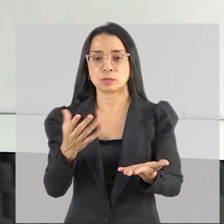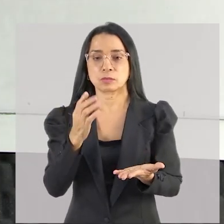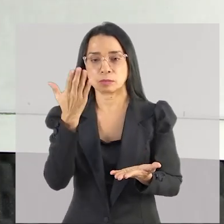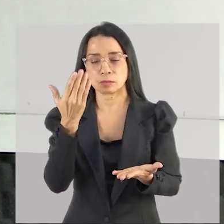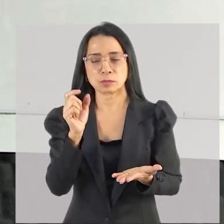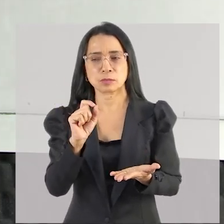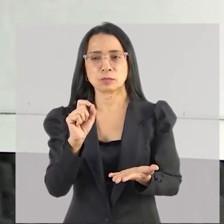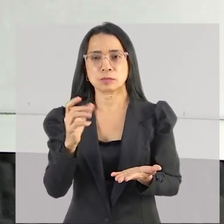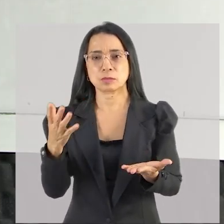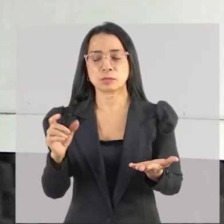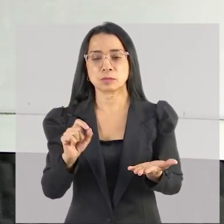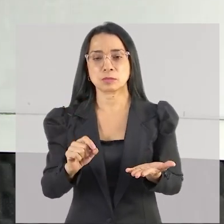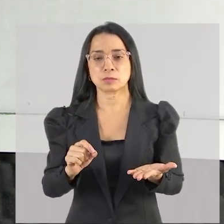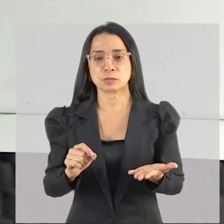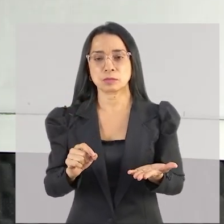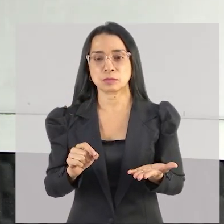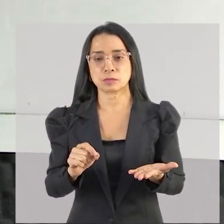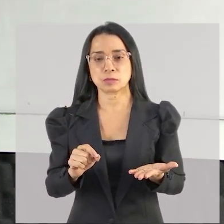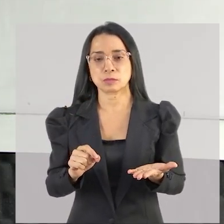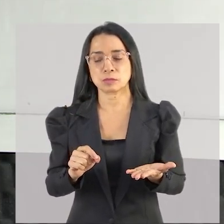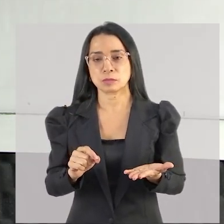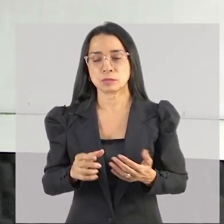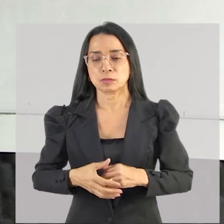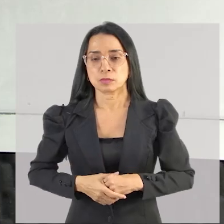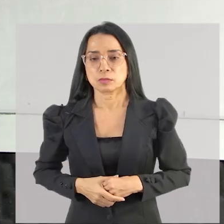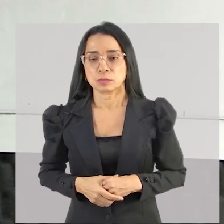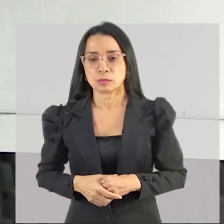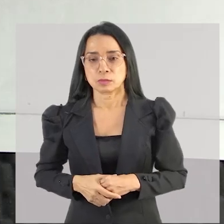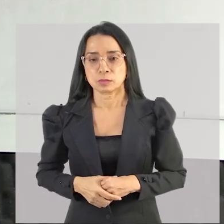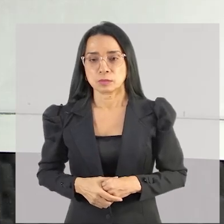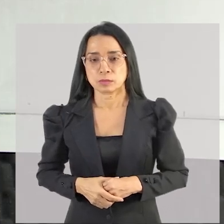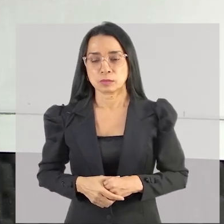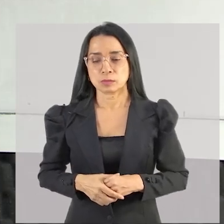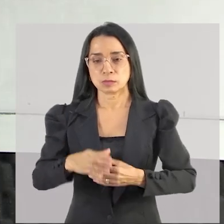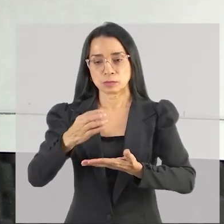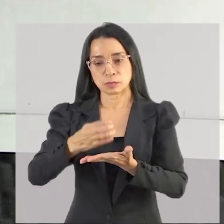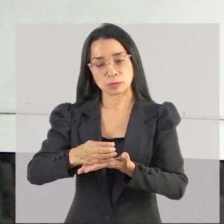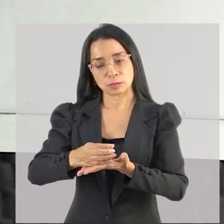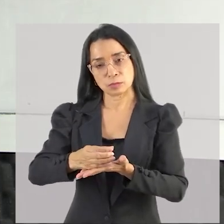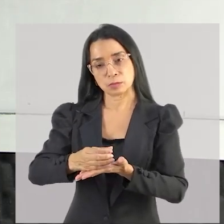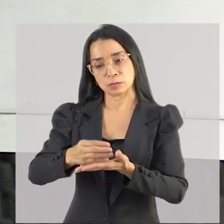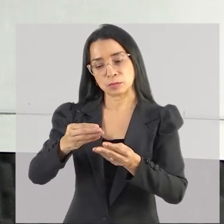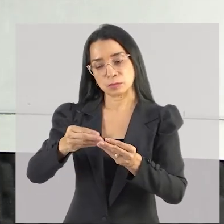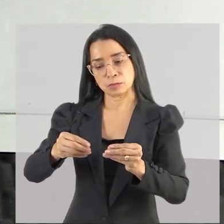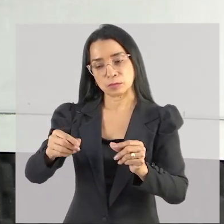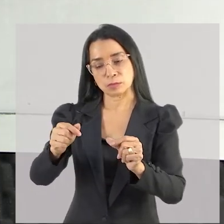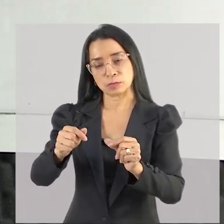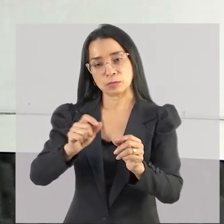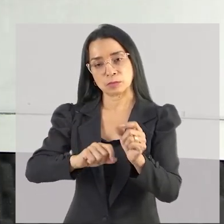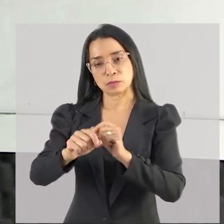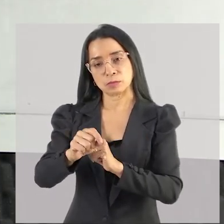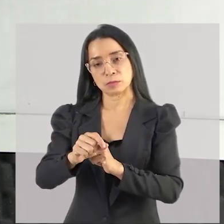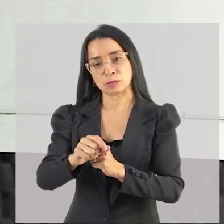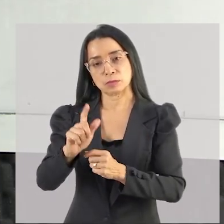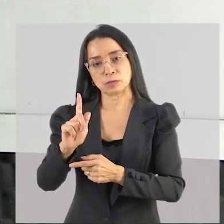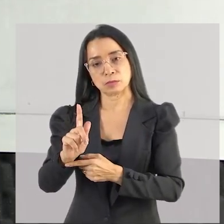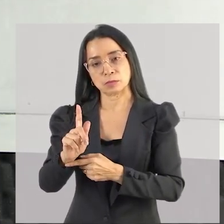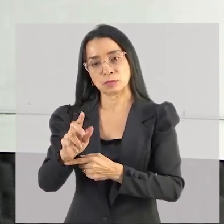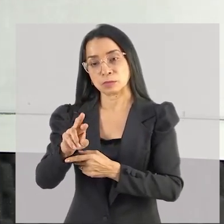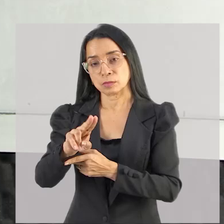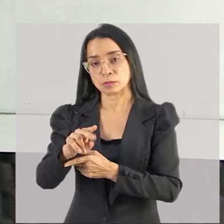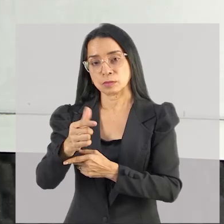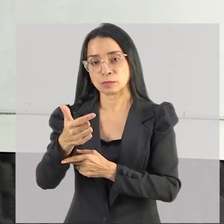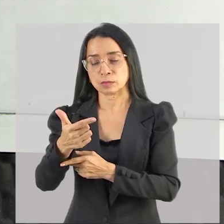Eu sei o seguinte, que as xícaras de farinha de trigo em grama corresponde a quanto? A